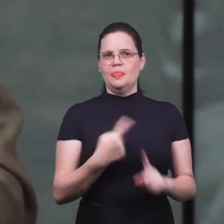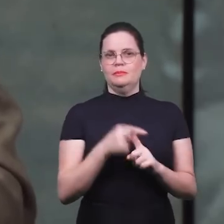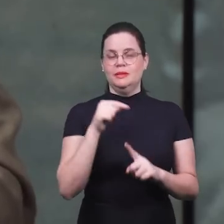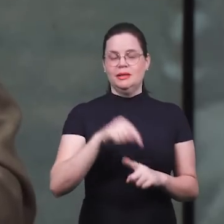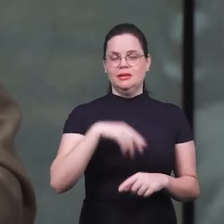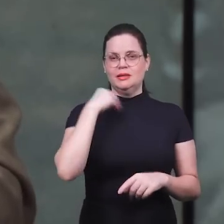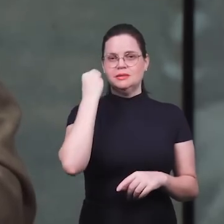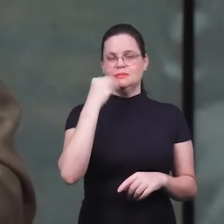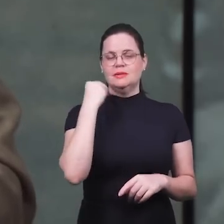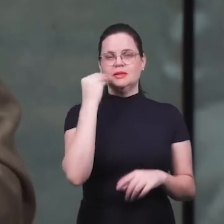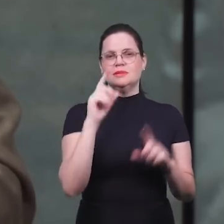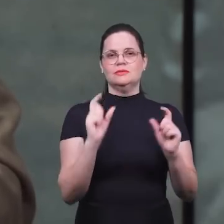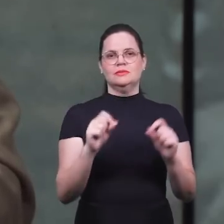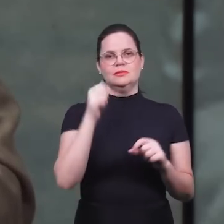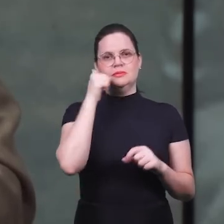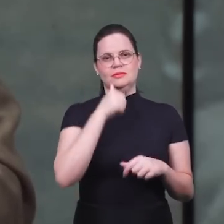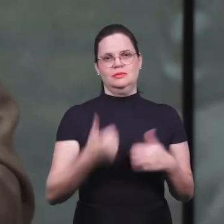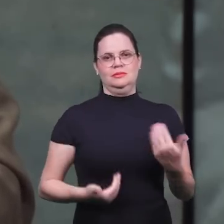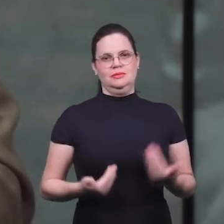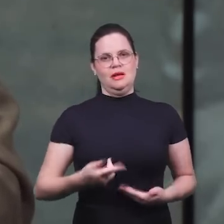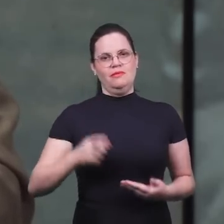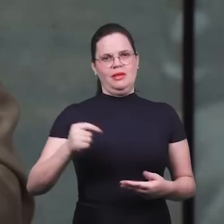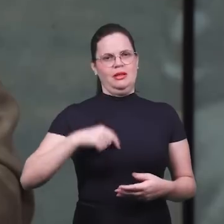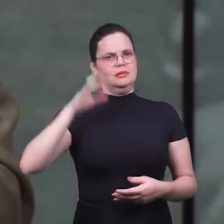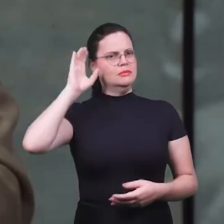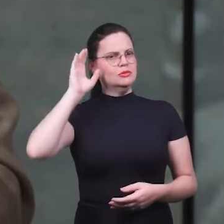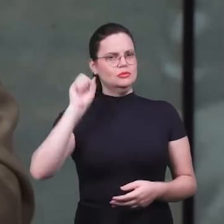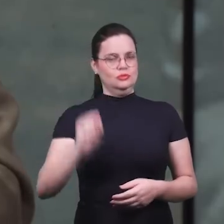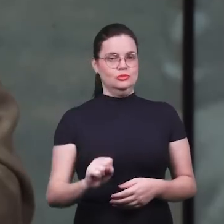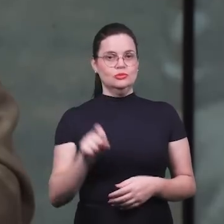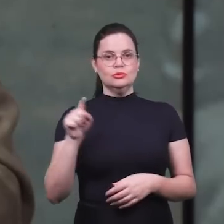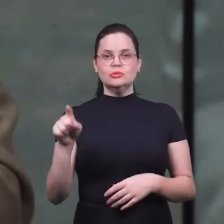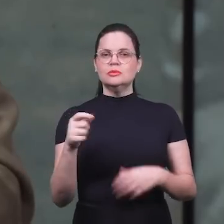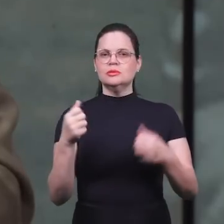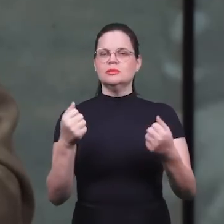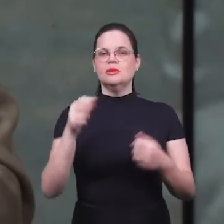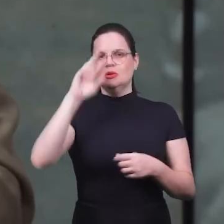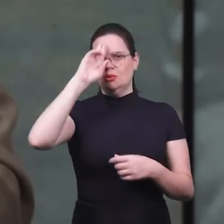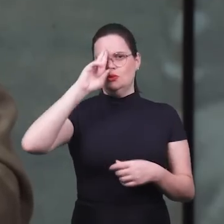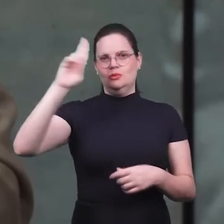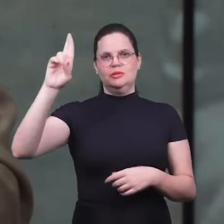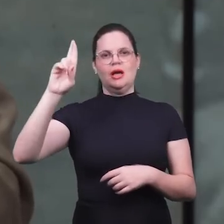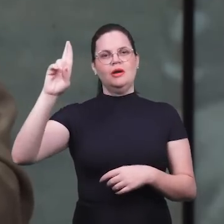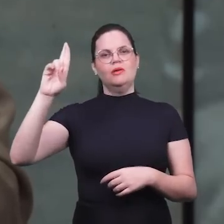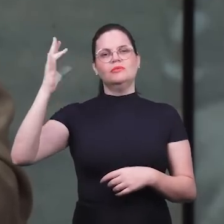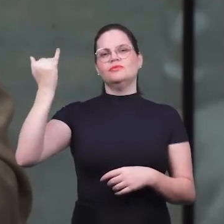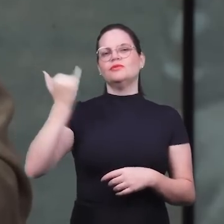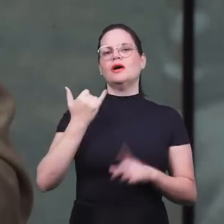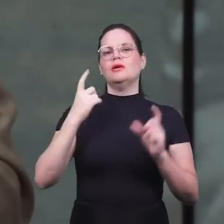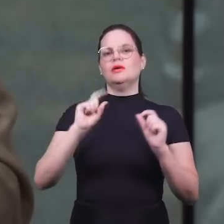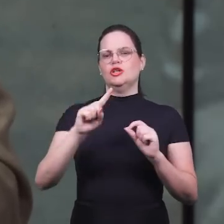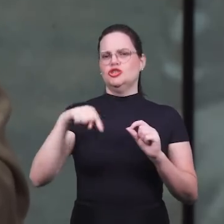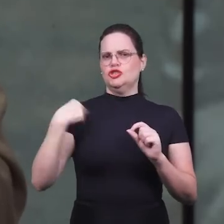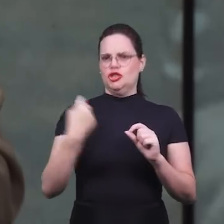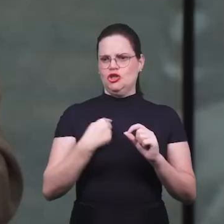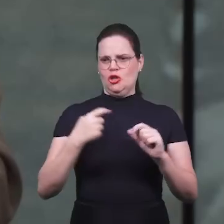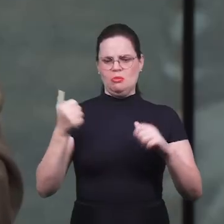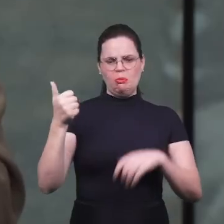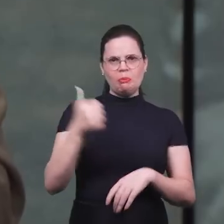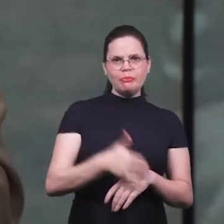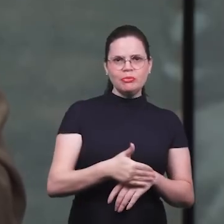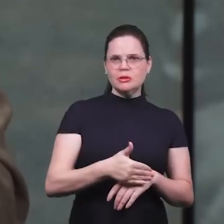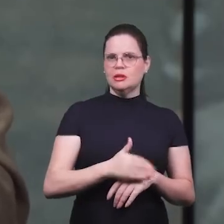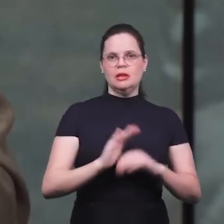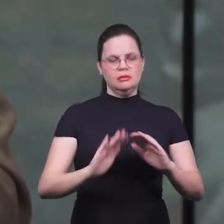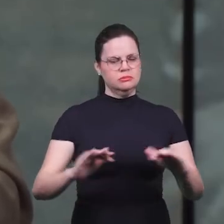aqui na experiência da nossa irmã de Mato Grosso do Sul, que o Senhor não nos quer por cauda, e sim por cabeça,